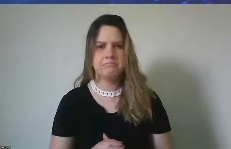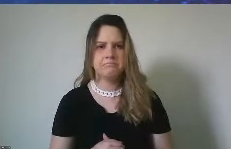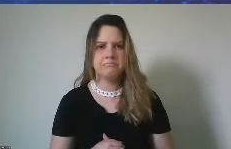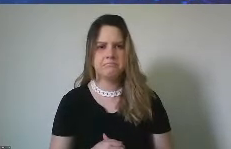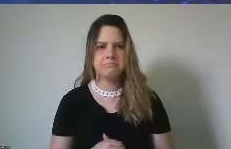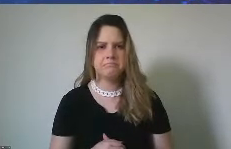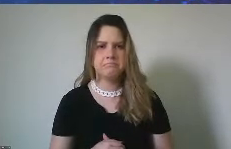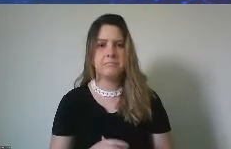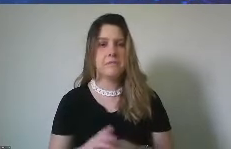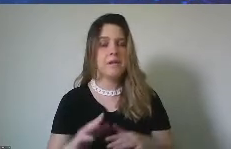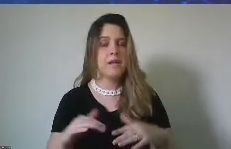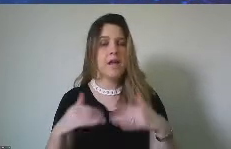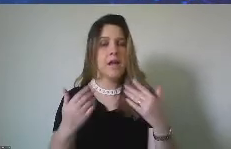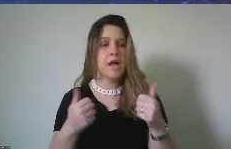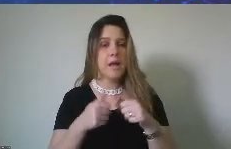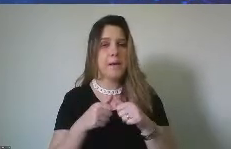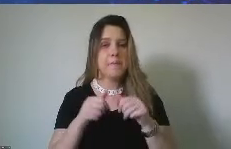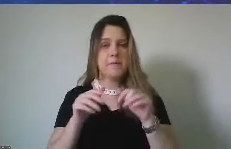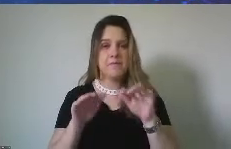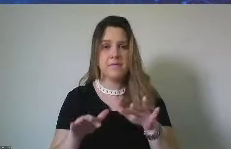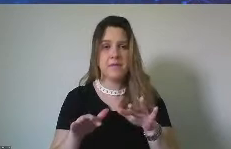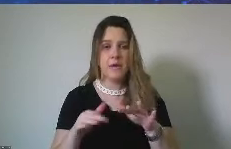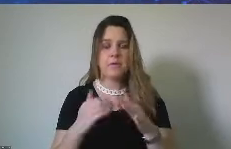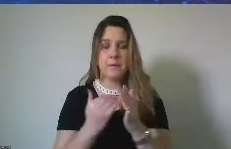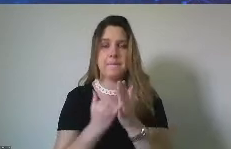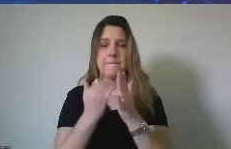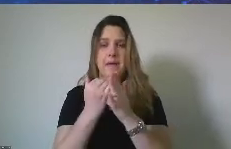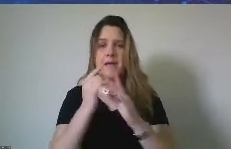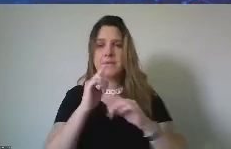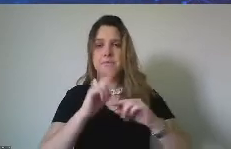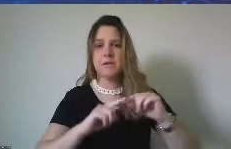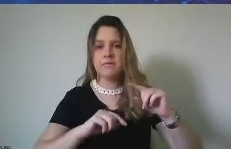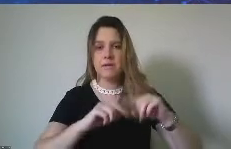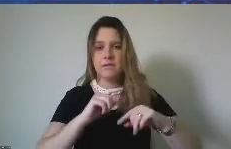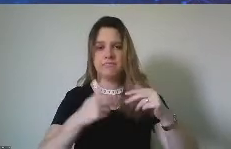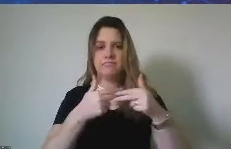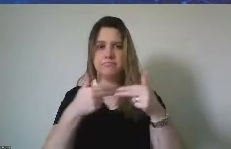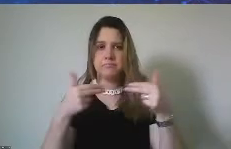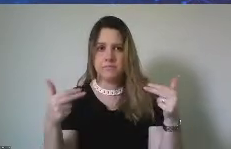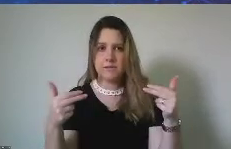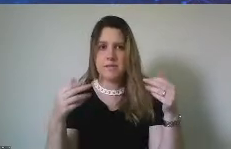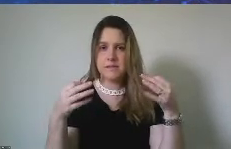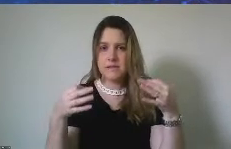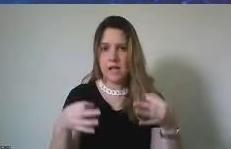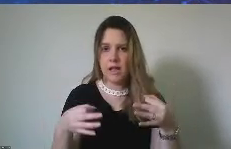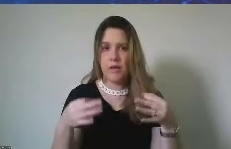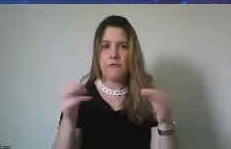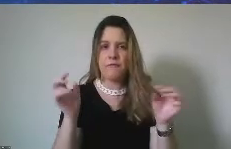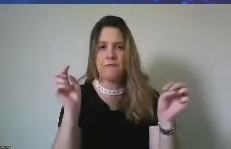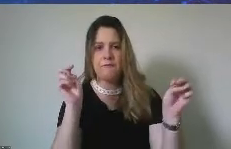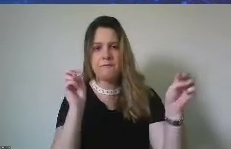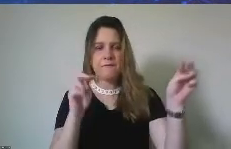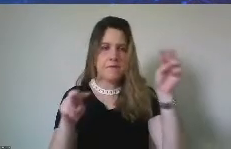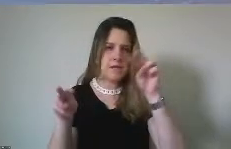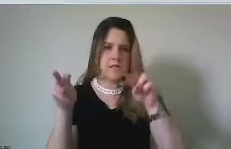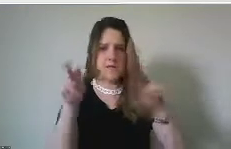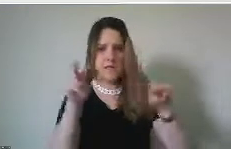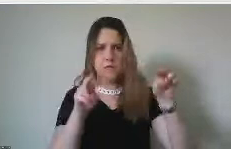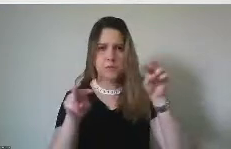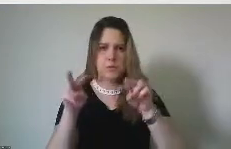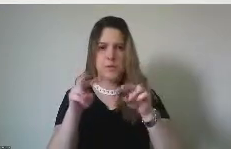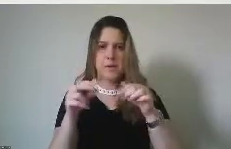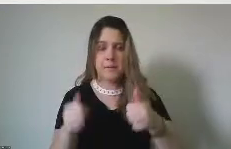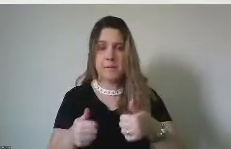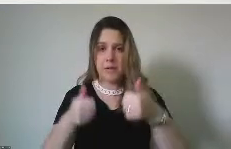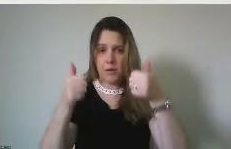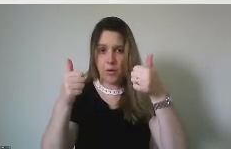E aí para ficar Acho que mais material e mais visual para podemos entender ainda melhor